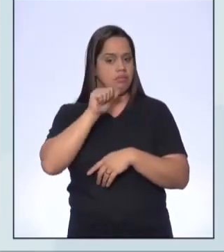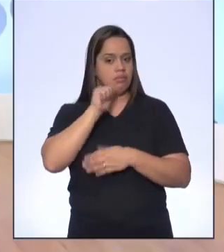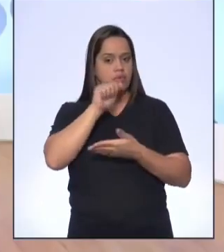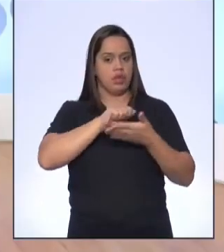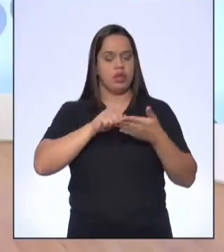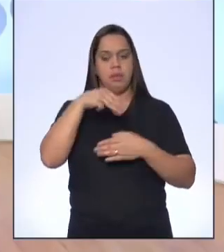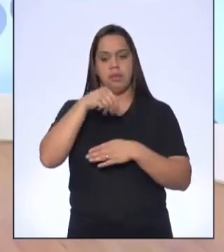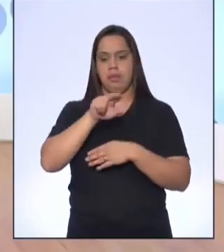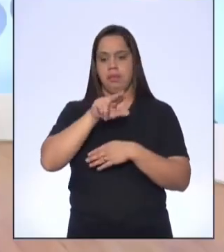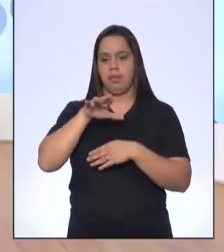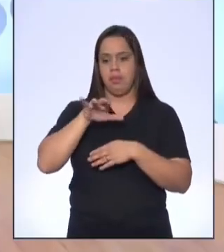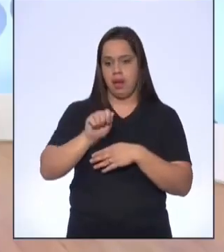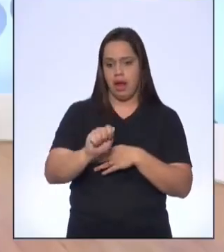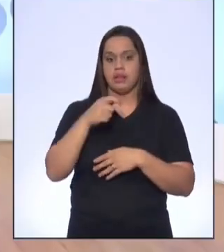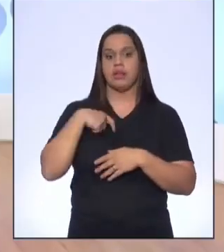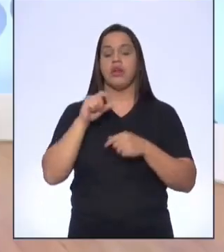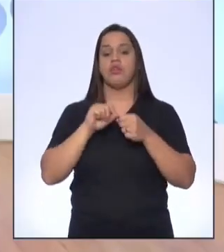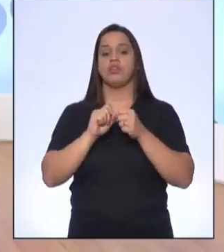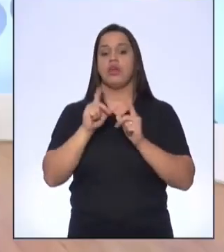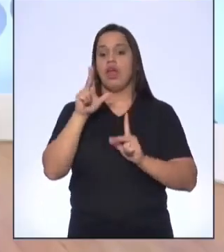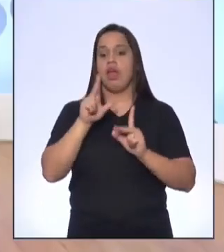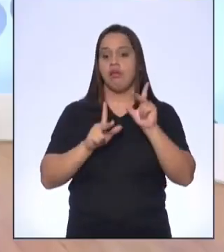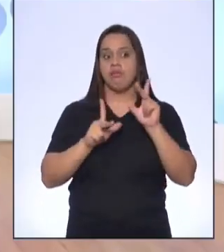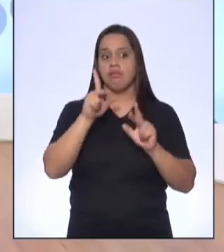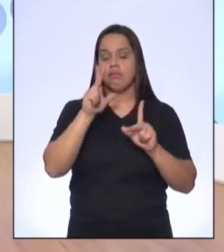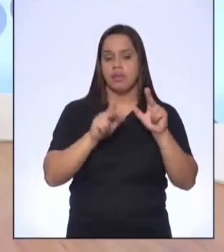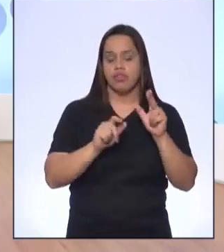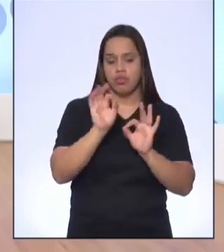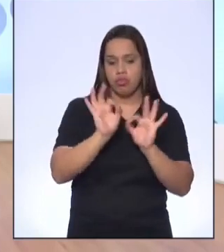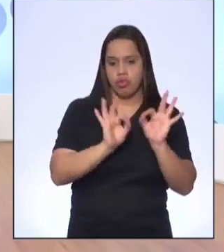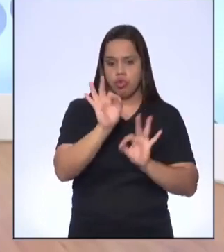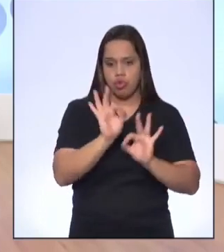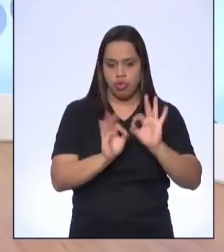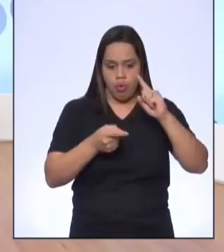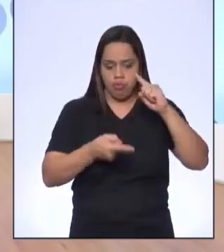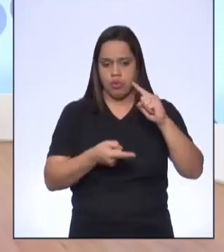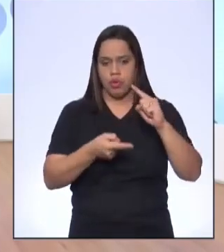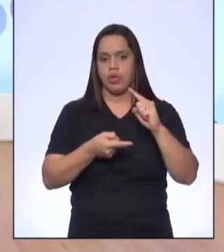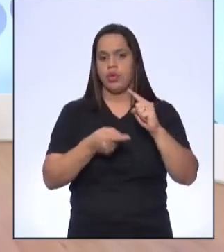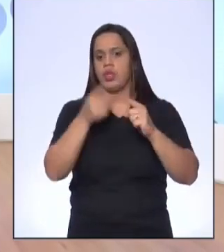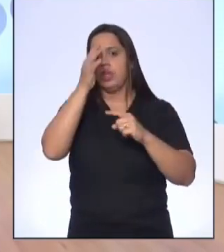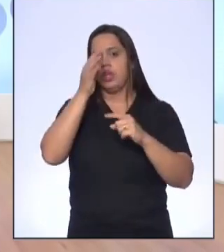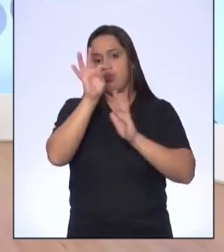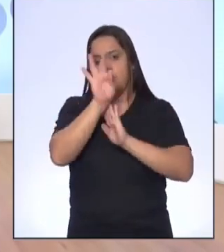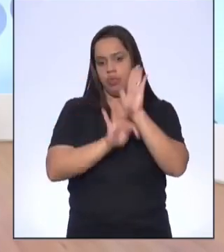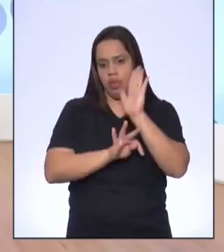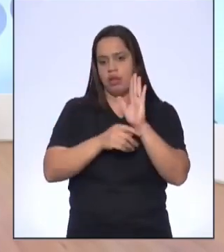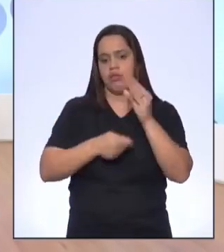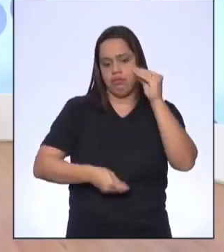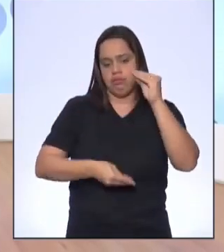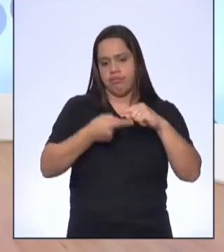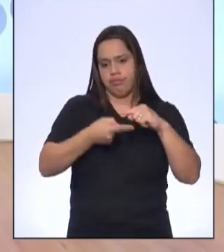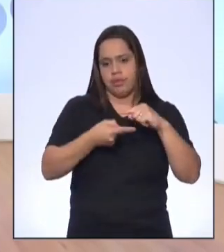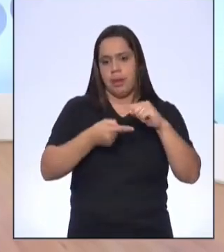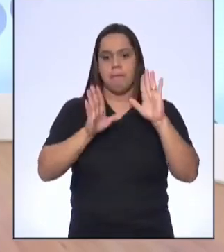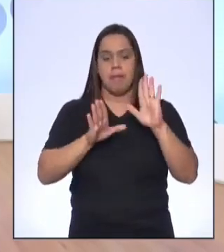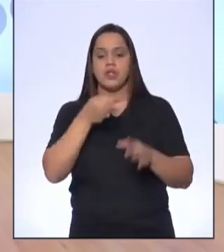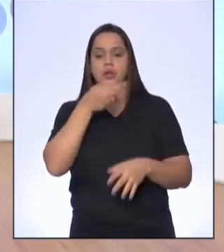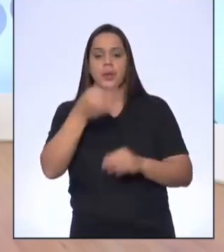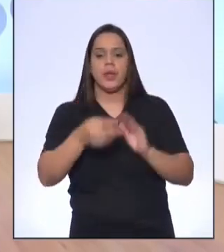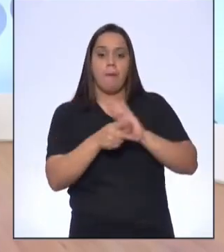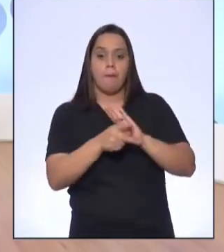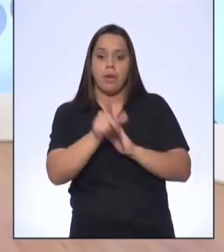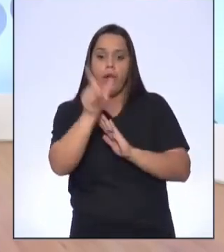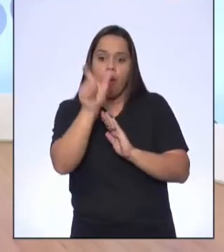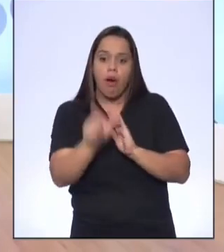aí, editaram a informação, a carta, mas o posicionamento da leitora está bem expresso.